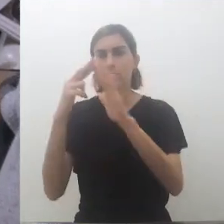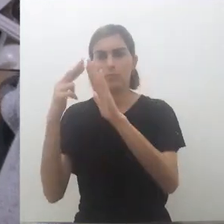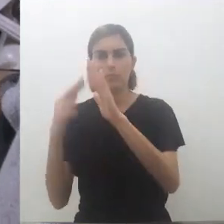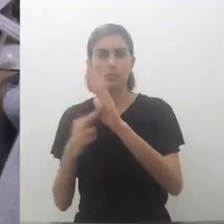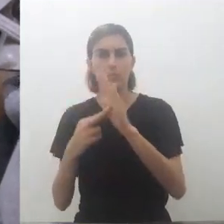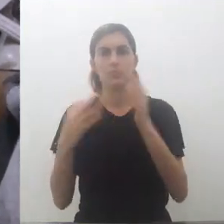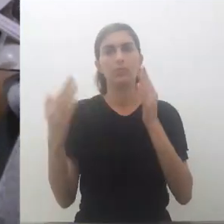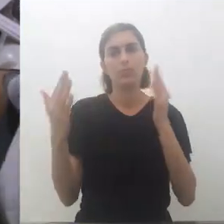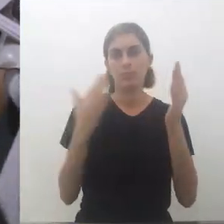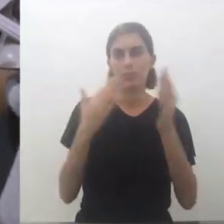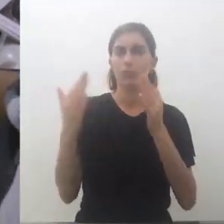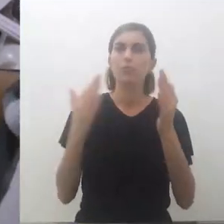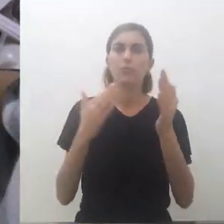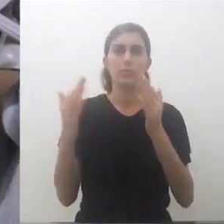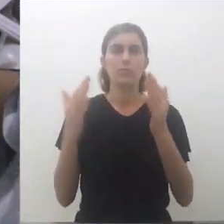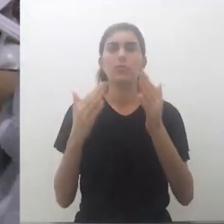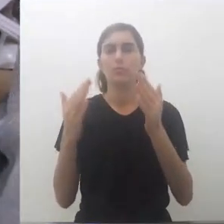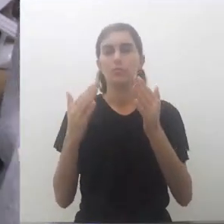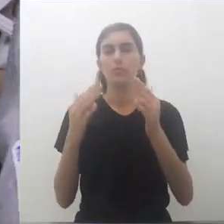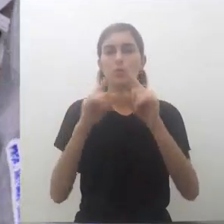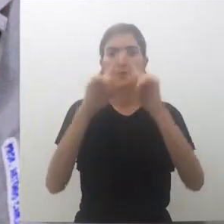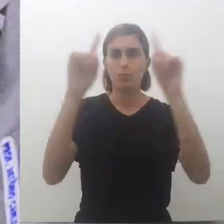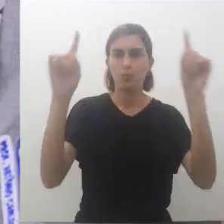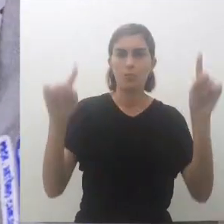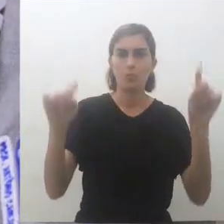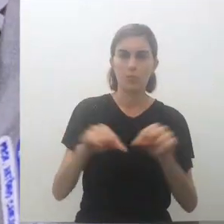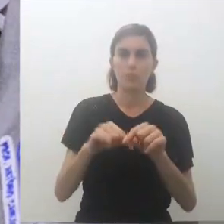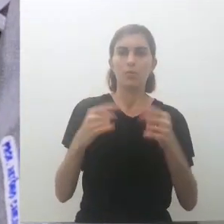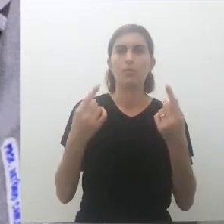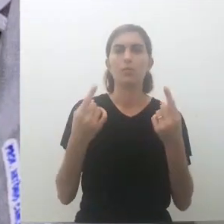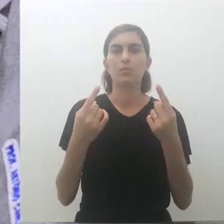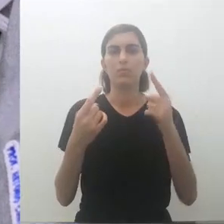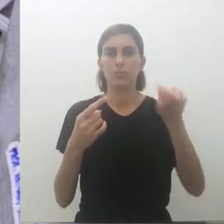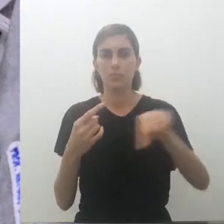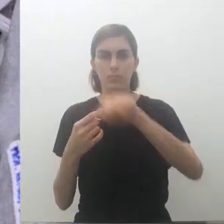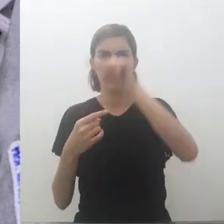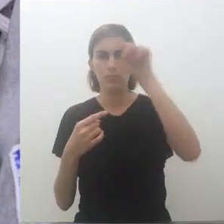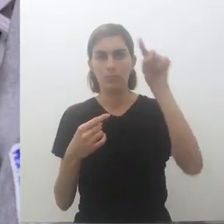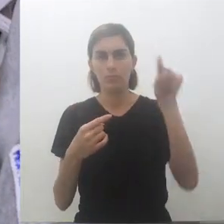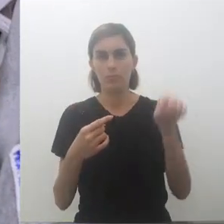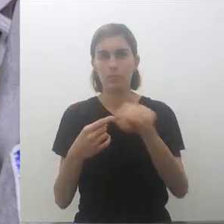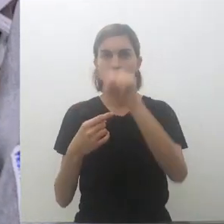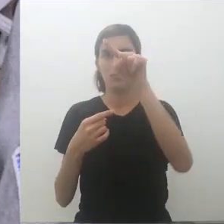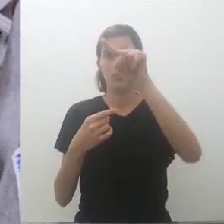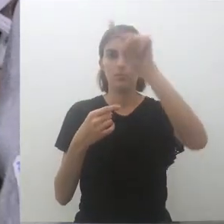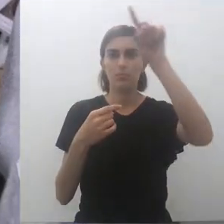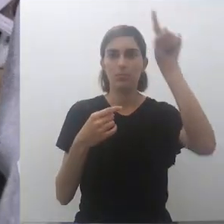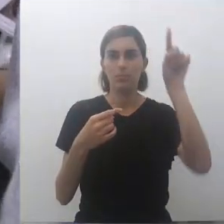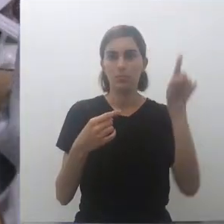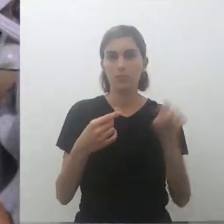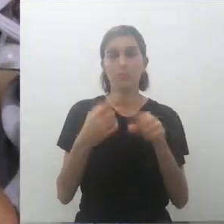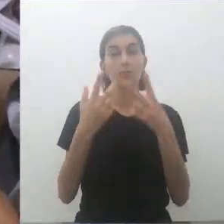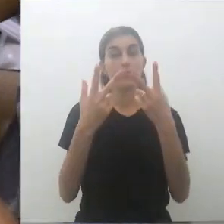de proporção e enquadramento, nós percebemos que